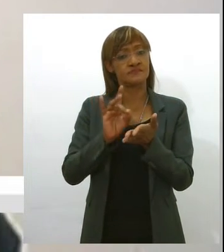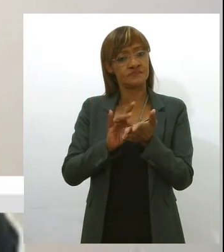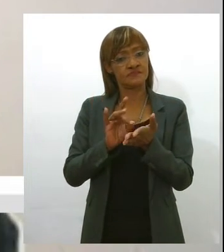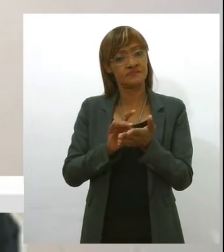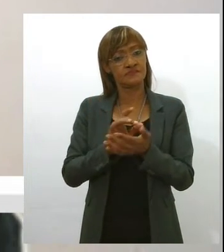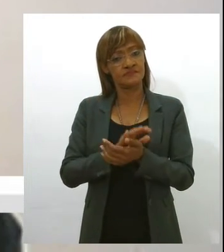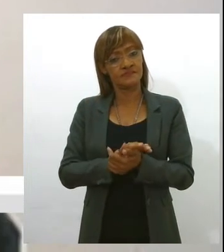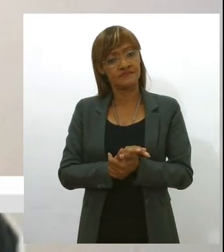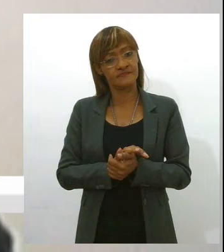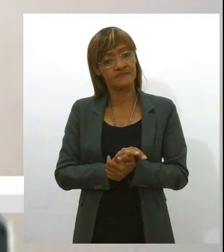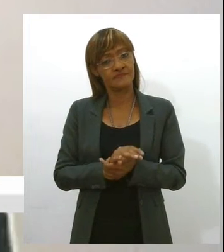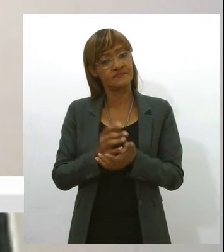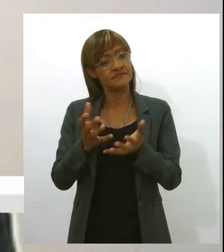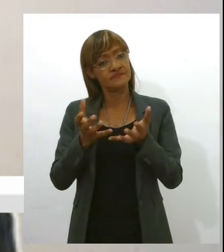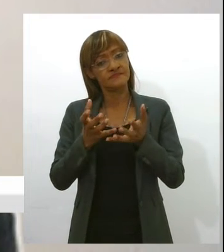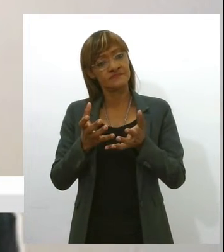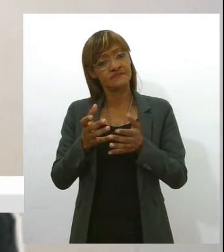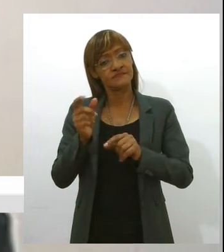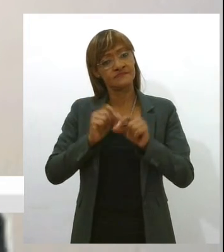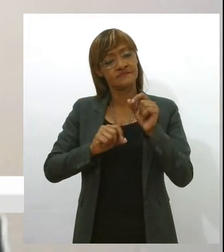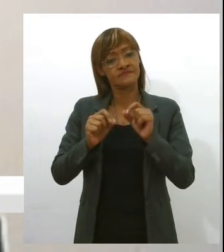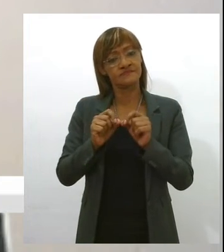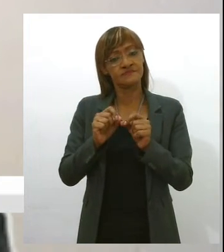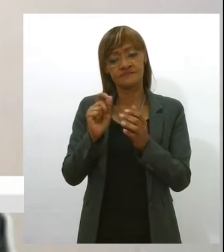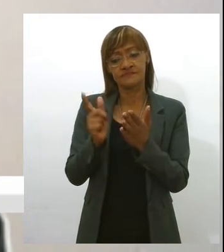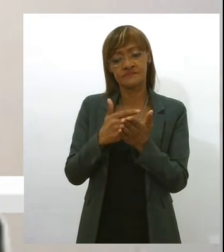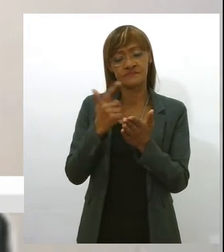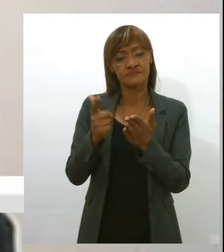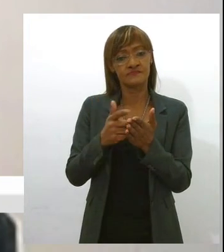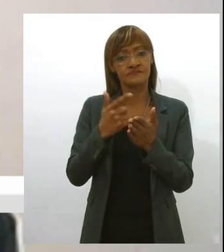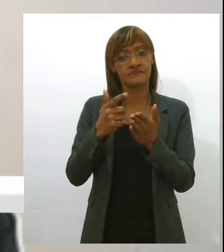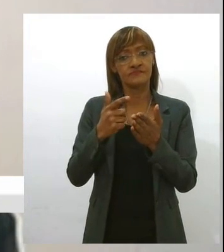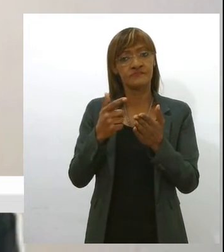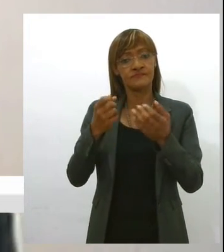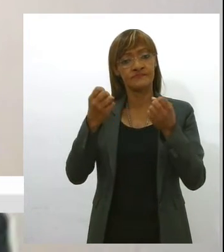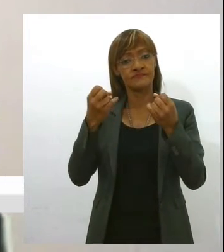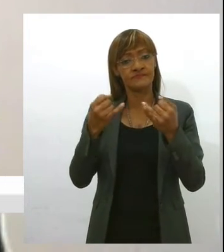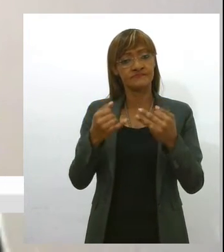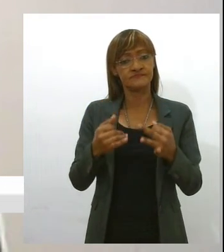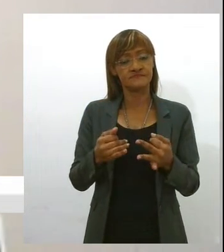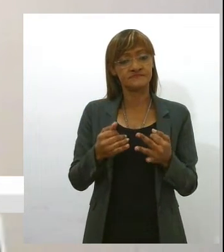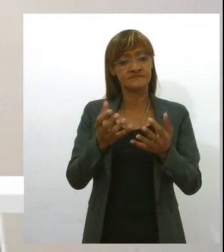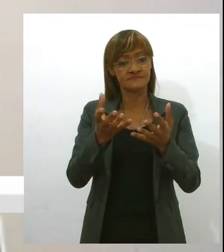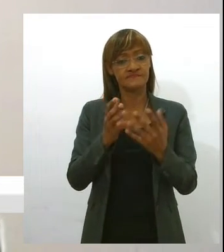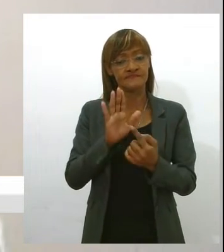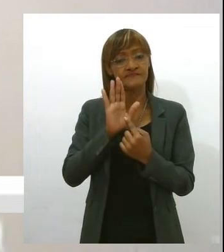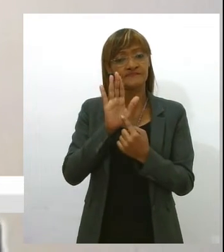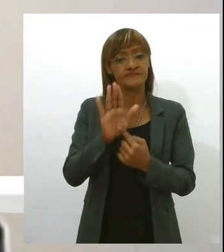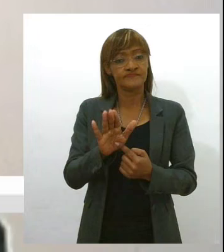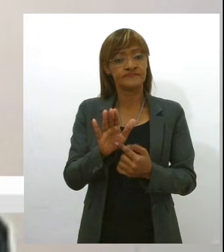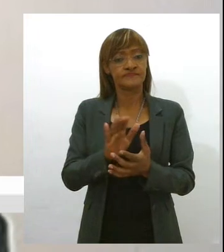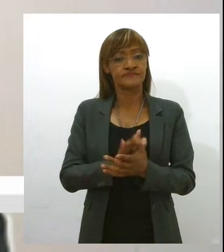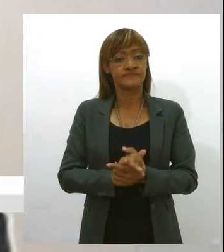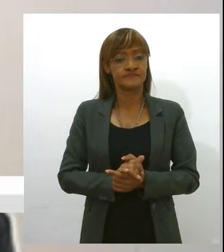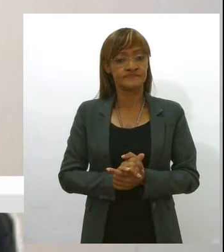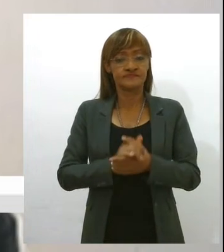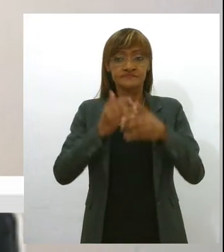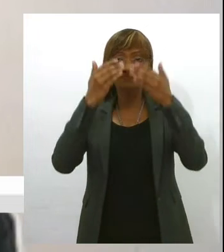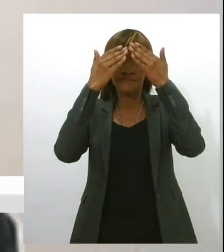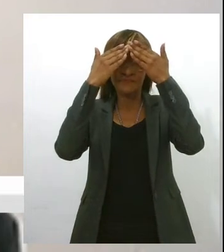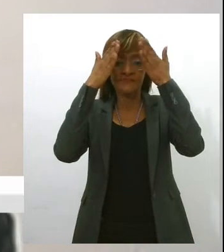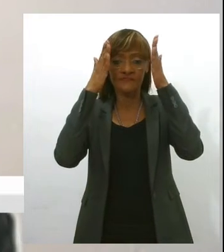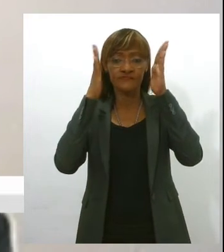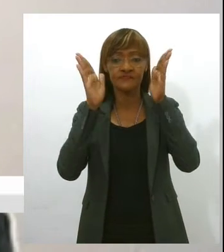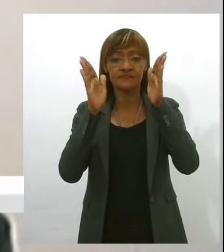com o livro e com essas discussões tentando chamar a atenção ou abrir um pouco o caminho dentro desse contexto